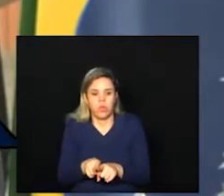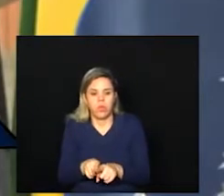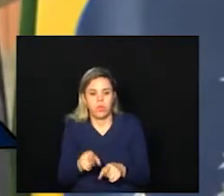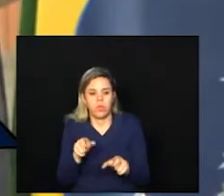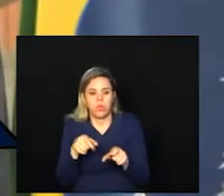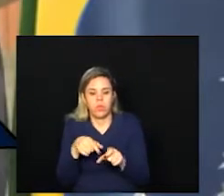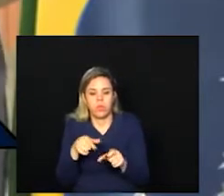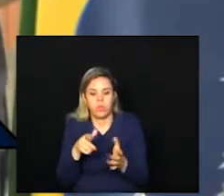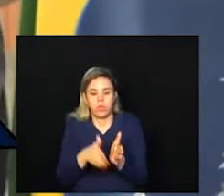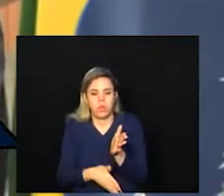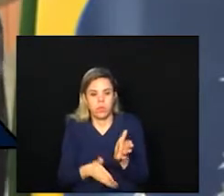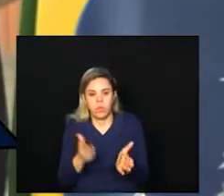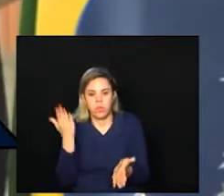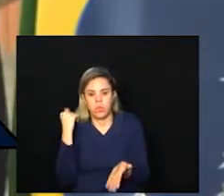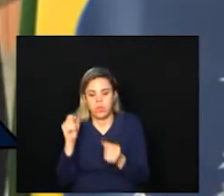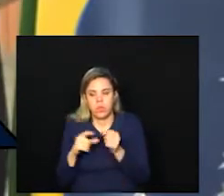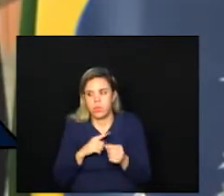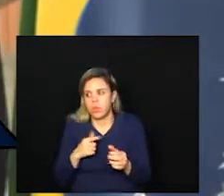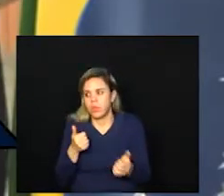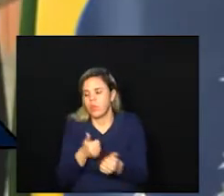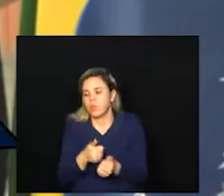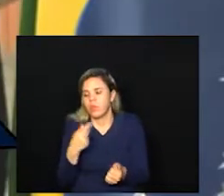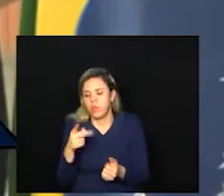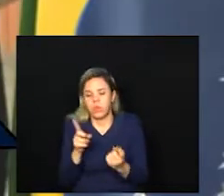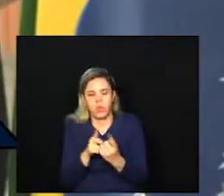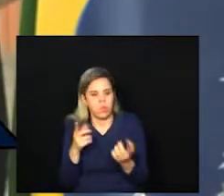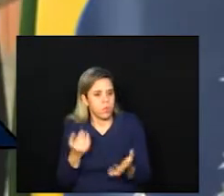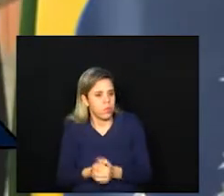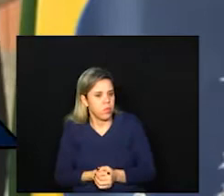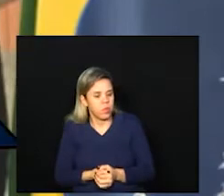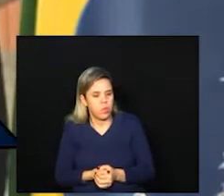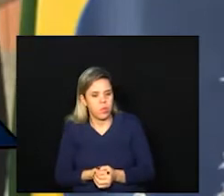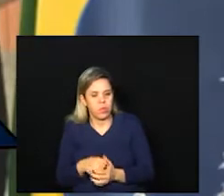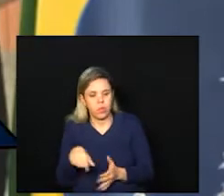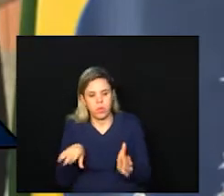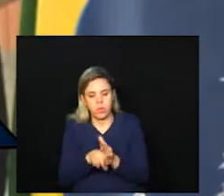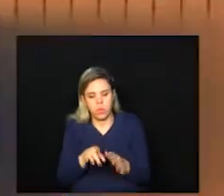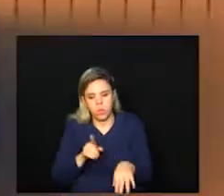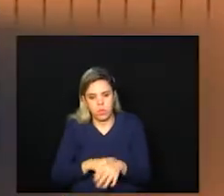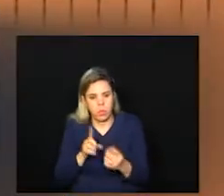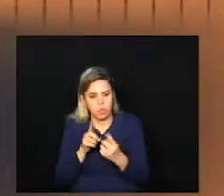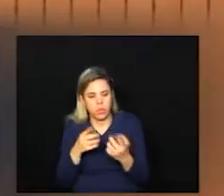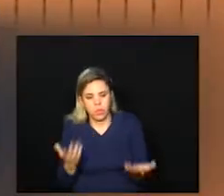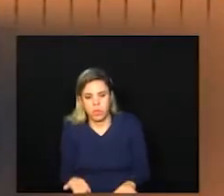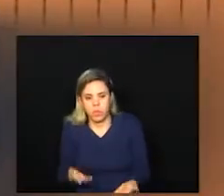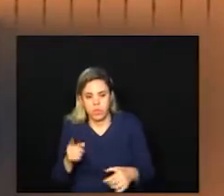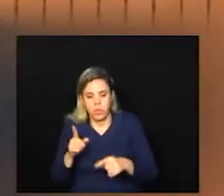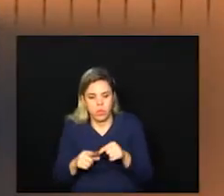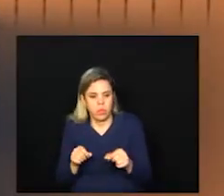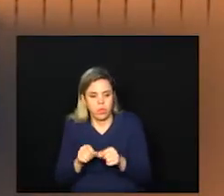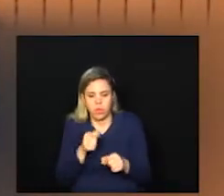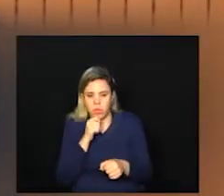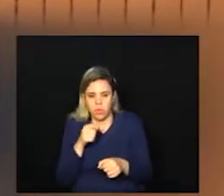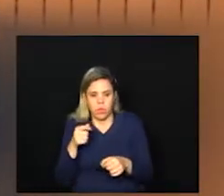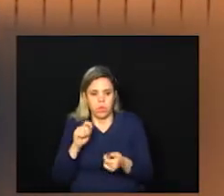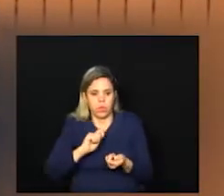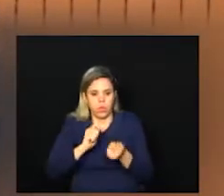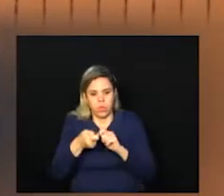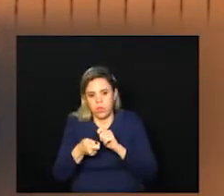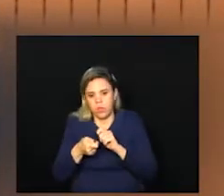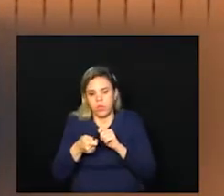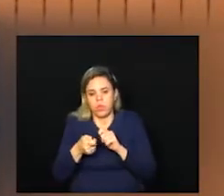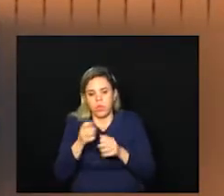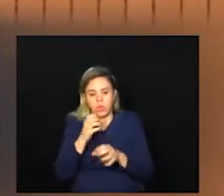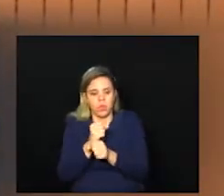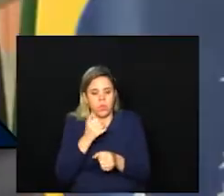ficha, ela possa saber que ela está próxima do atendimento e que chegou o momento de ser atendida. A matéria prevê ainda adequações nos